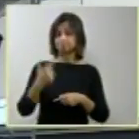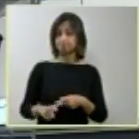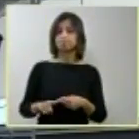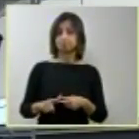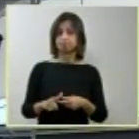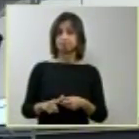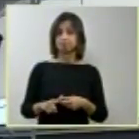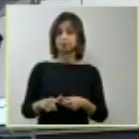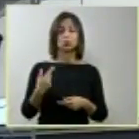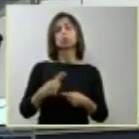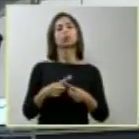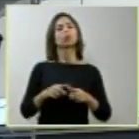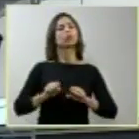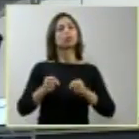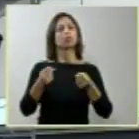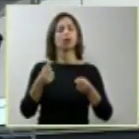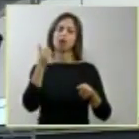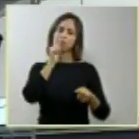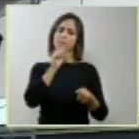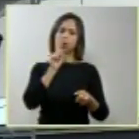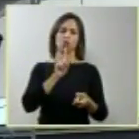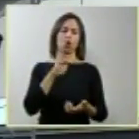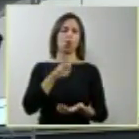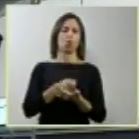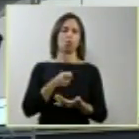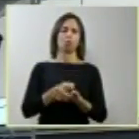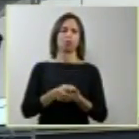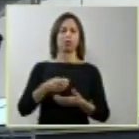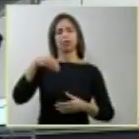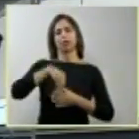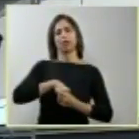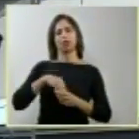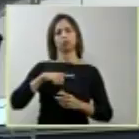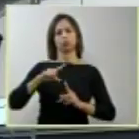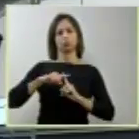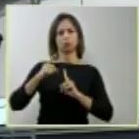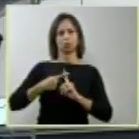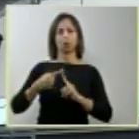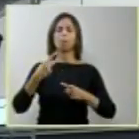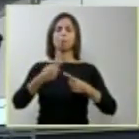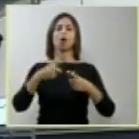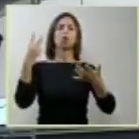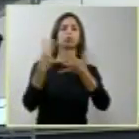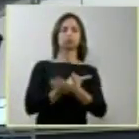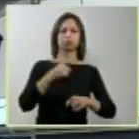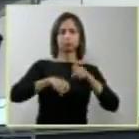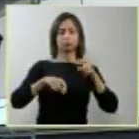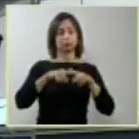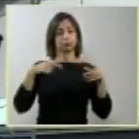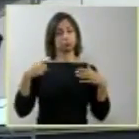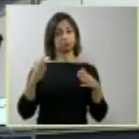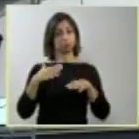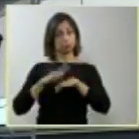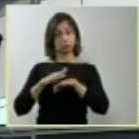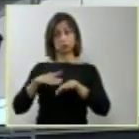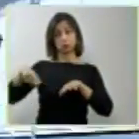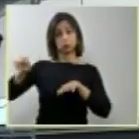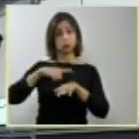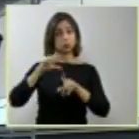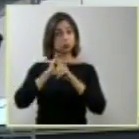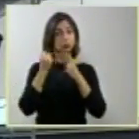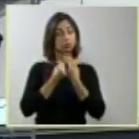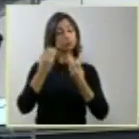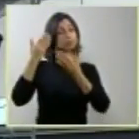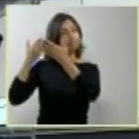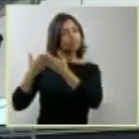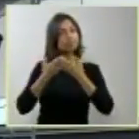O que que eu defendo? A mãe não é obrigada a ficar com a criança resultante do estupro. Cabe-nos, a nós, sociedade, encontrarmos